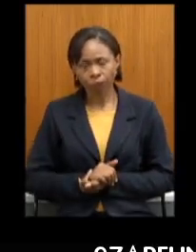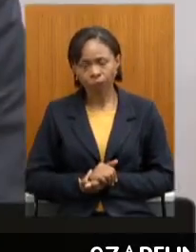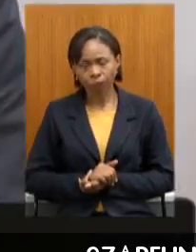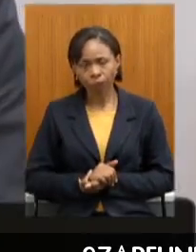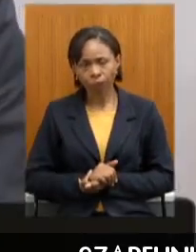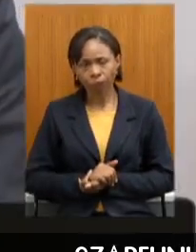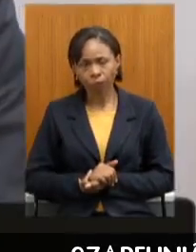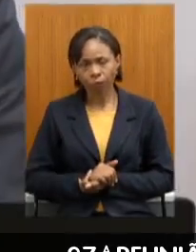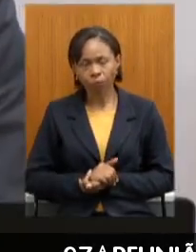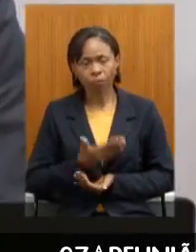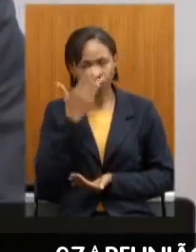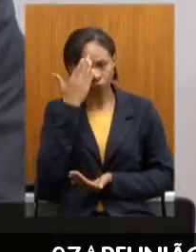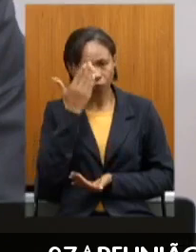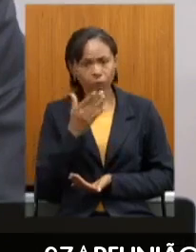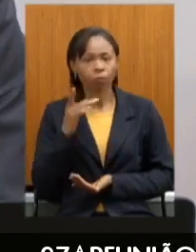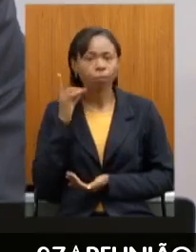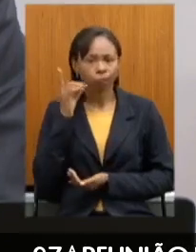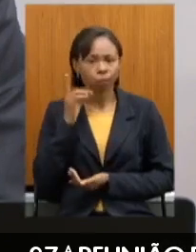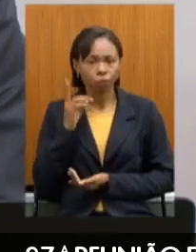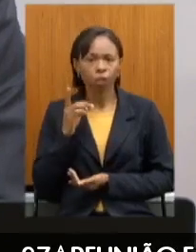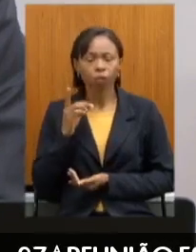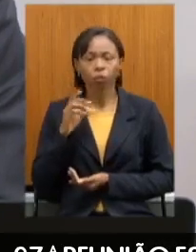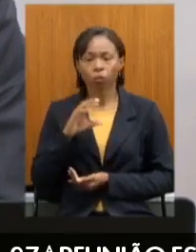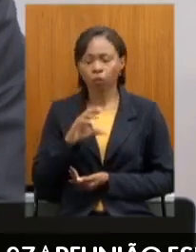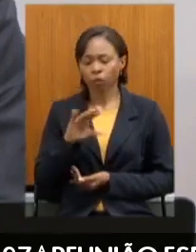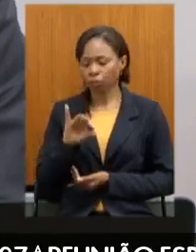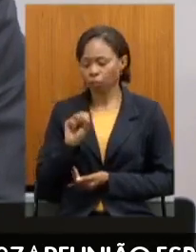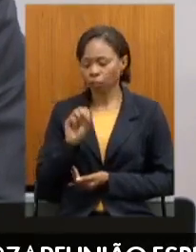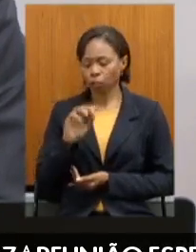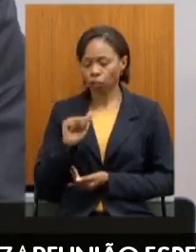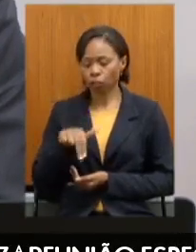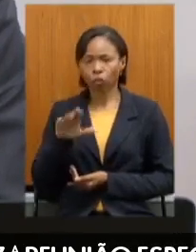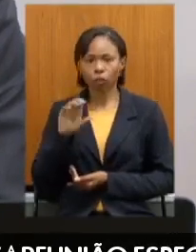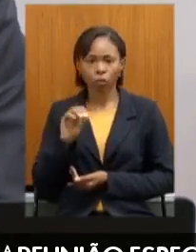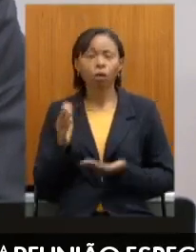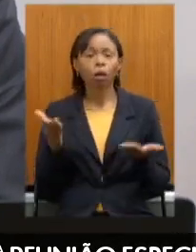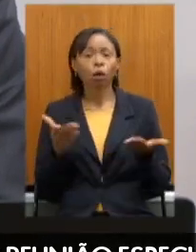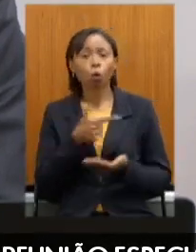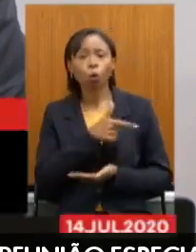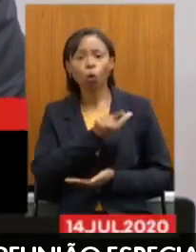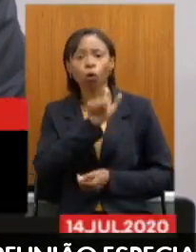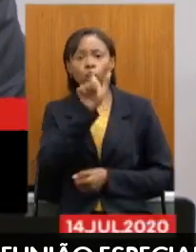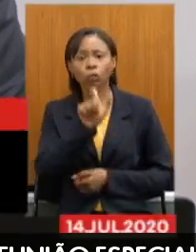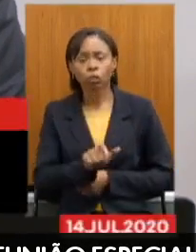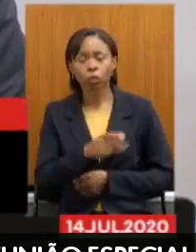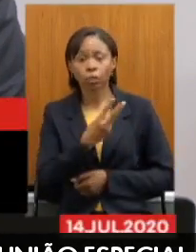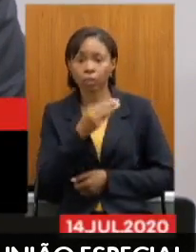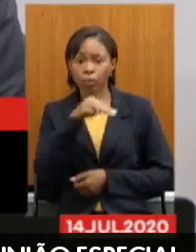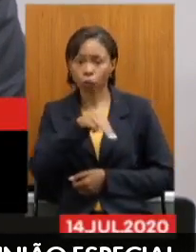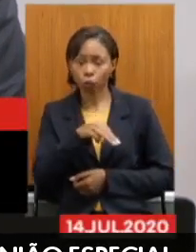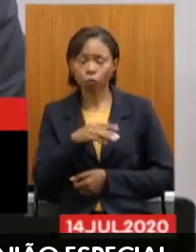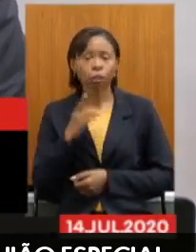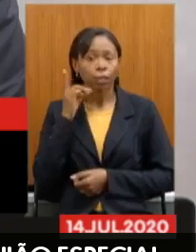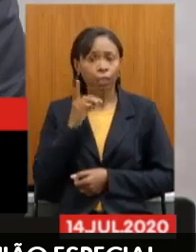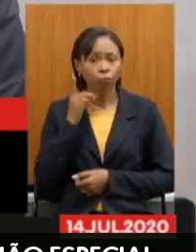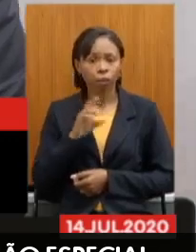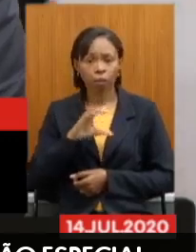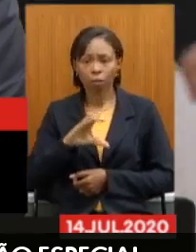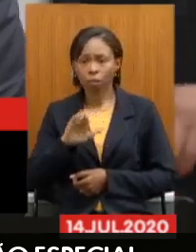Ok. Obrigado, deputado Cristiano Silveira. Passo a palavra à próxima oradora, por 3 minutos, deputada